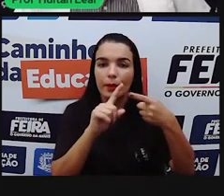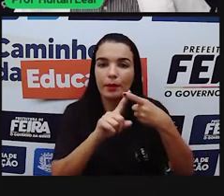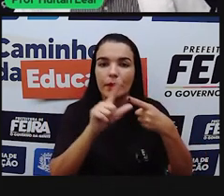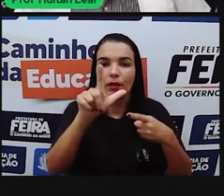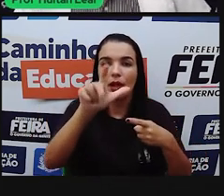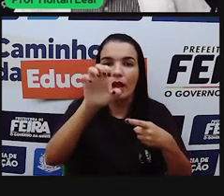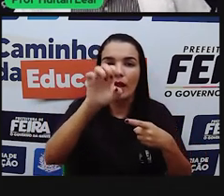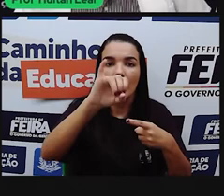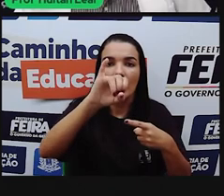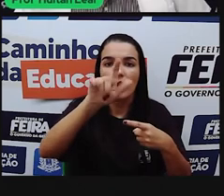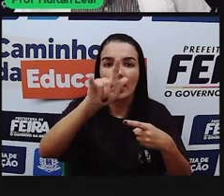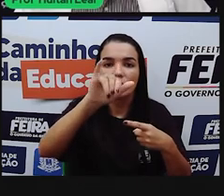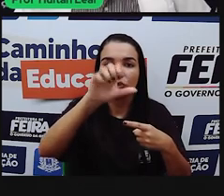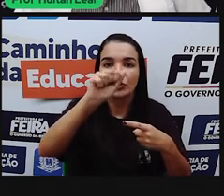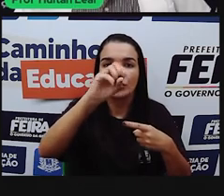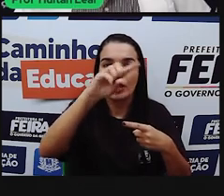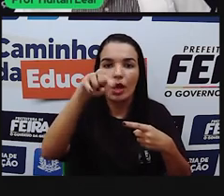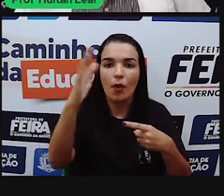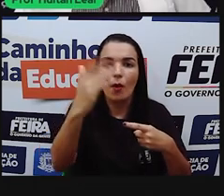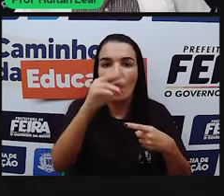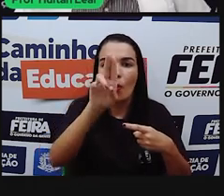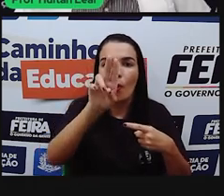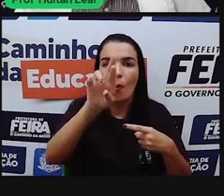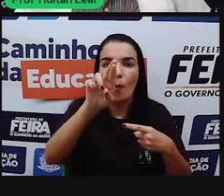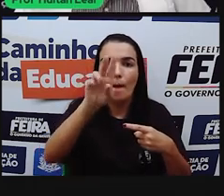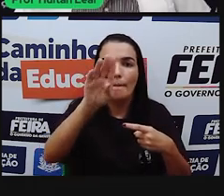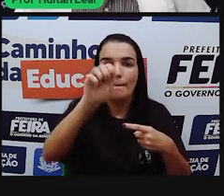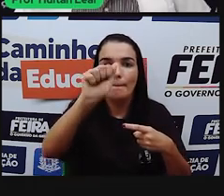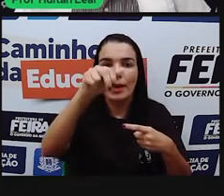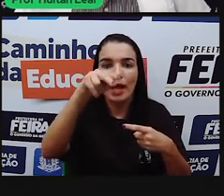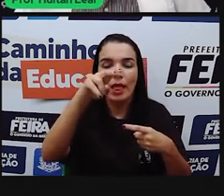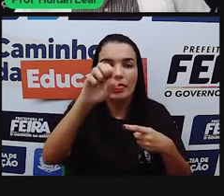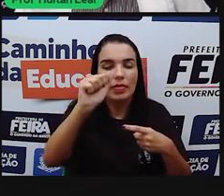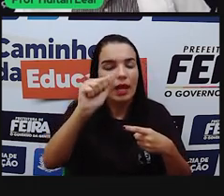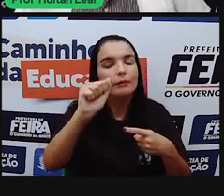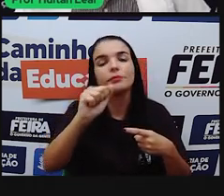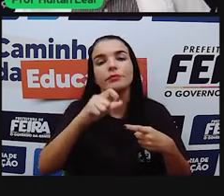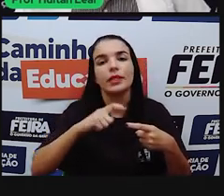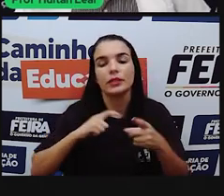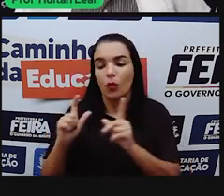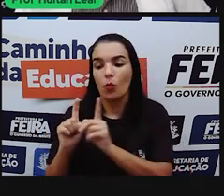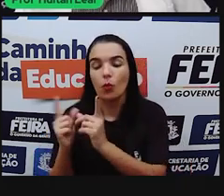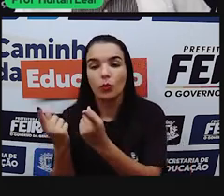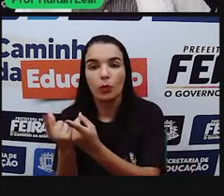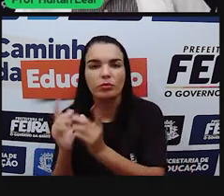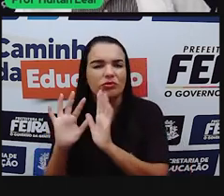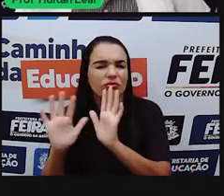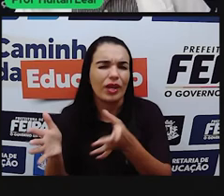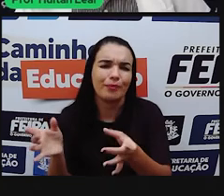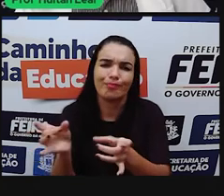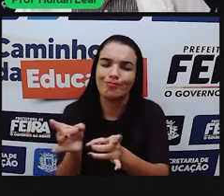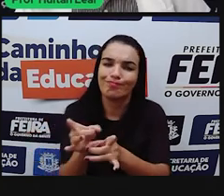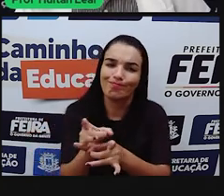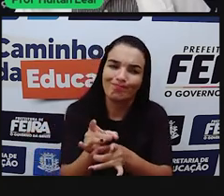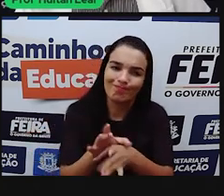A banda Legião Urbana, né, que é uma banda de rock, que já foi extinta,